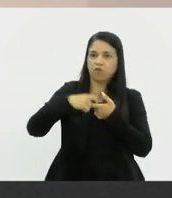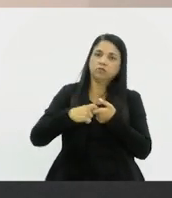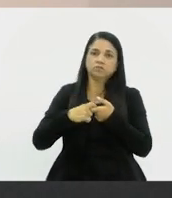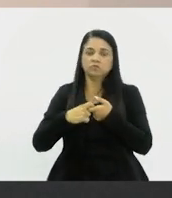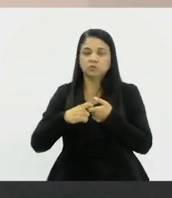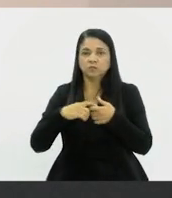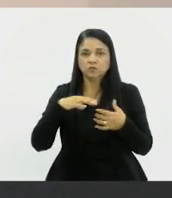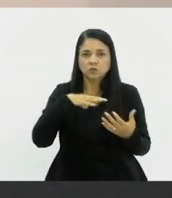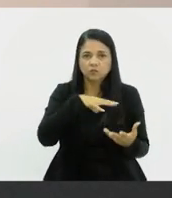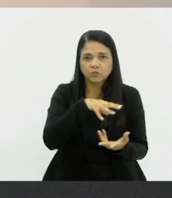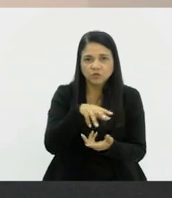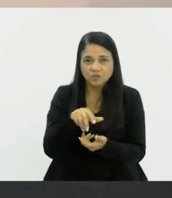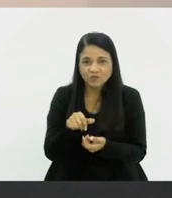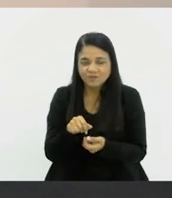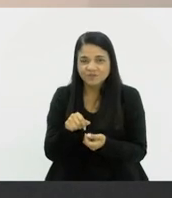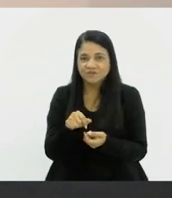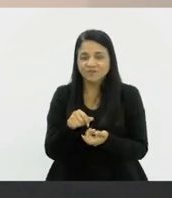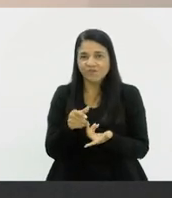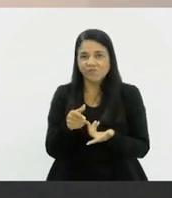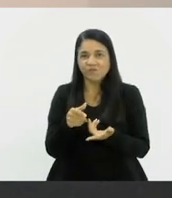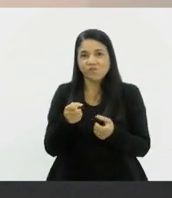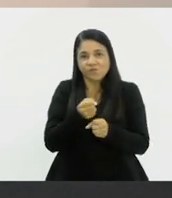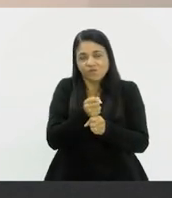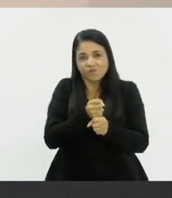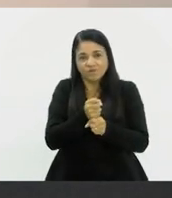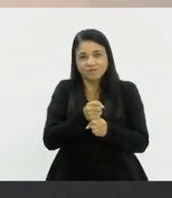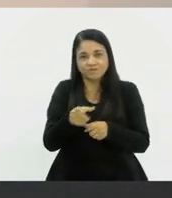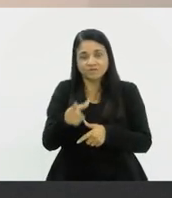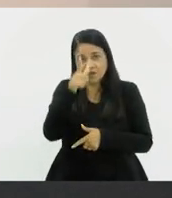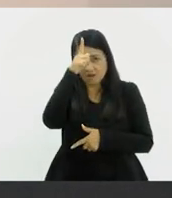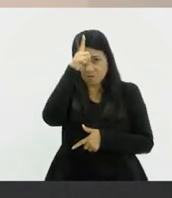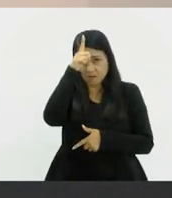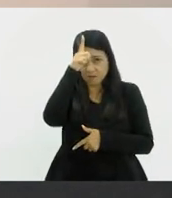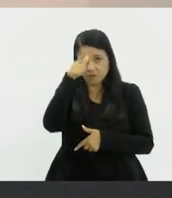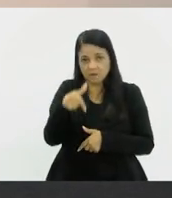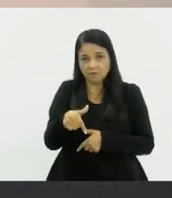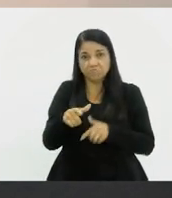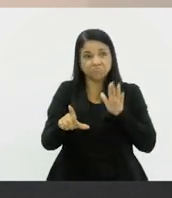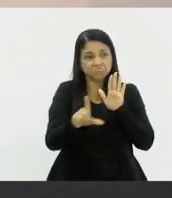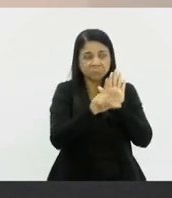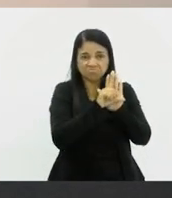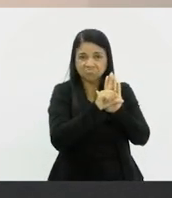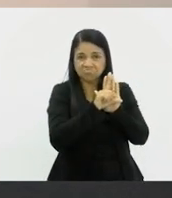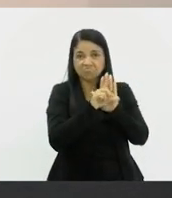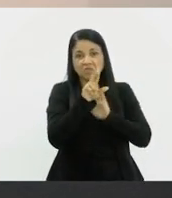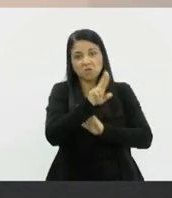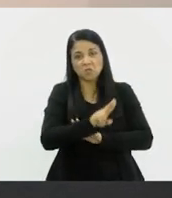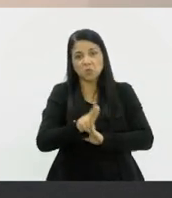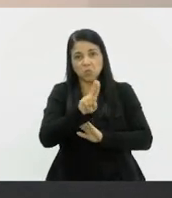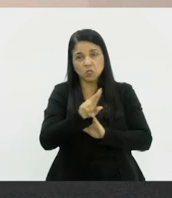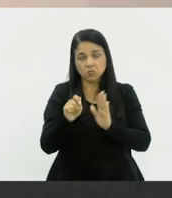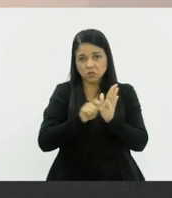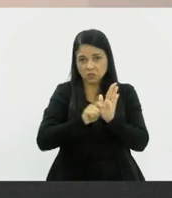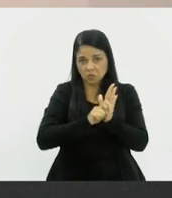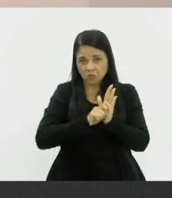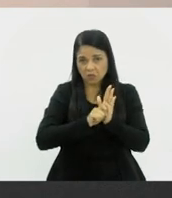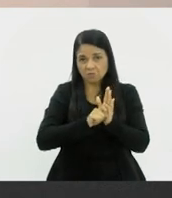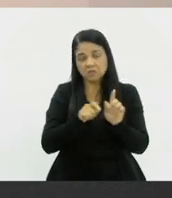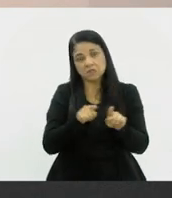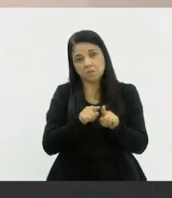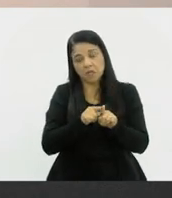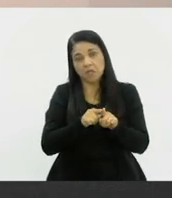do mundo né a gente tem esse ano Alemanha né legalizando o uso e o porte de